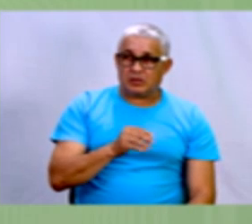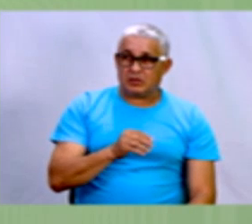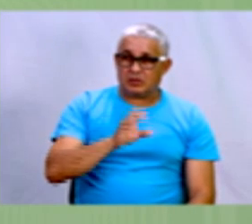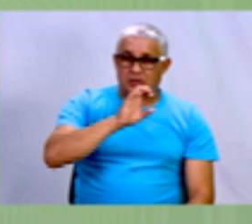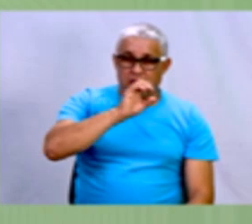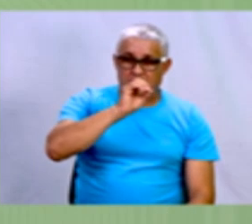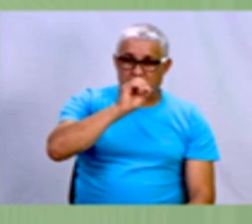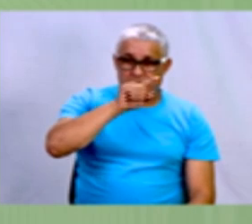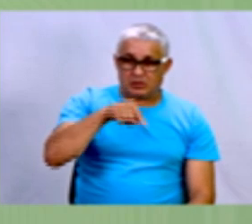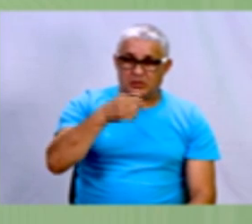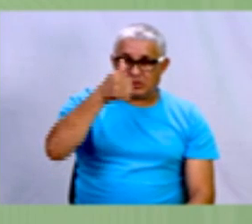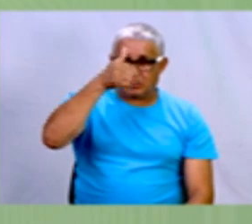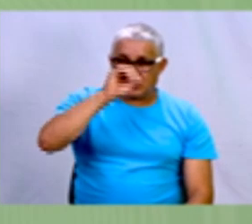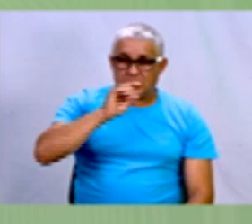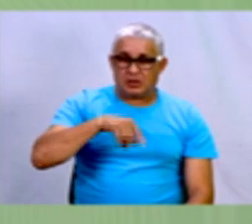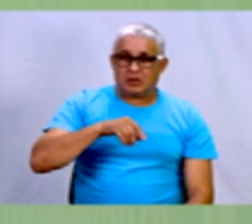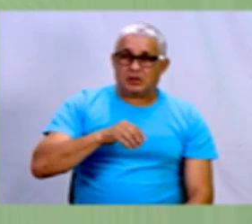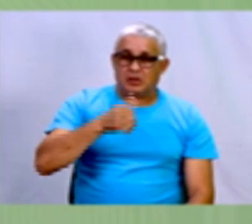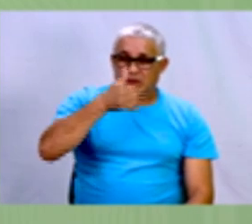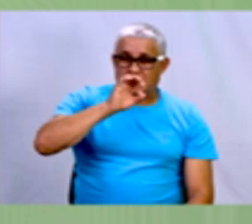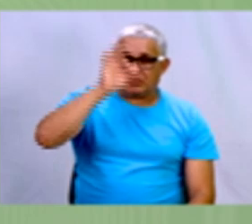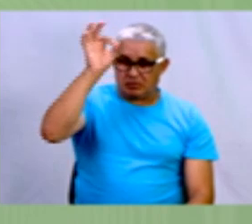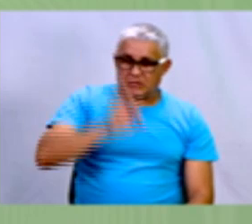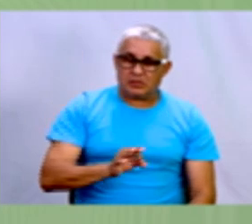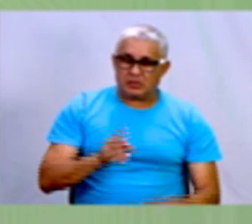porque a gente dividiu por 100, tá?